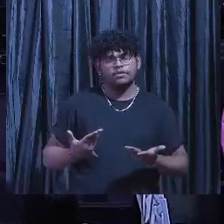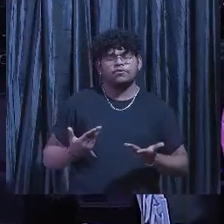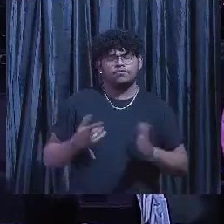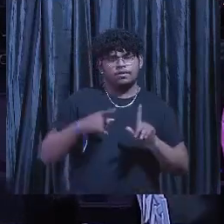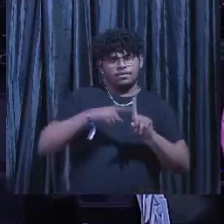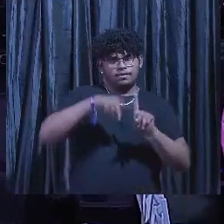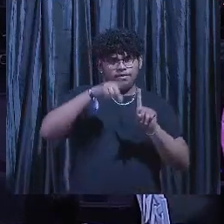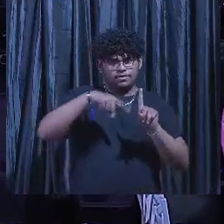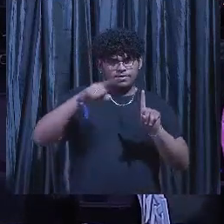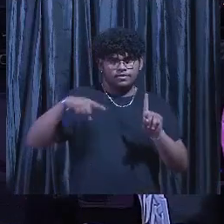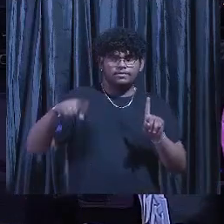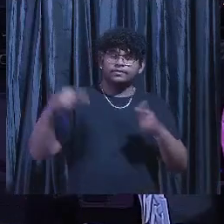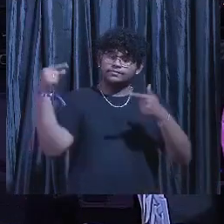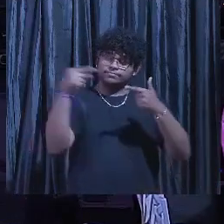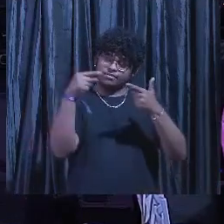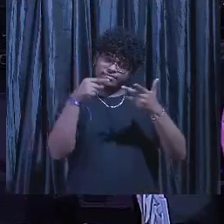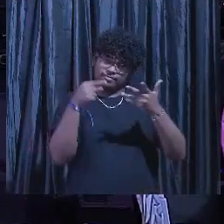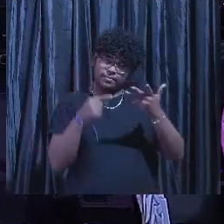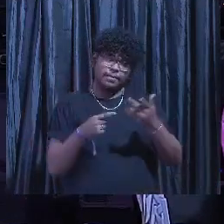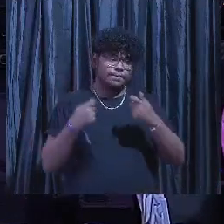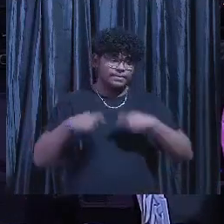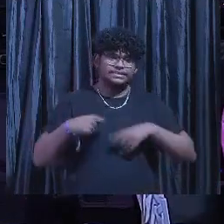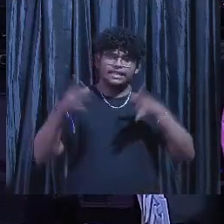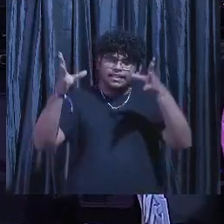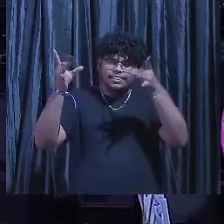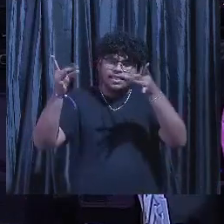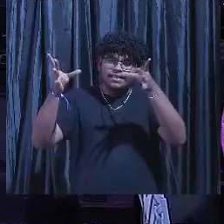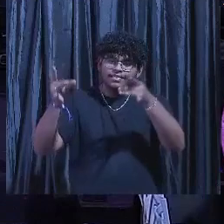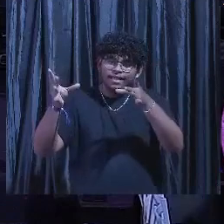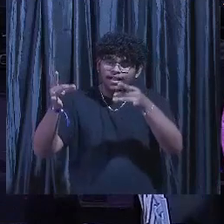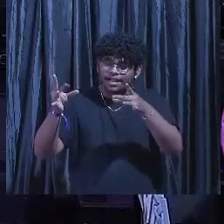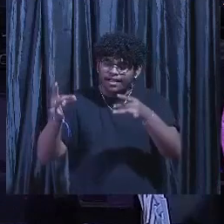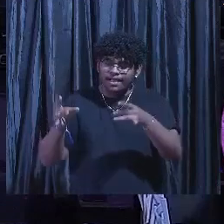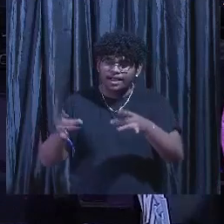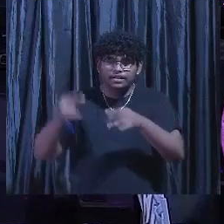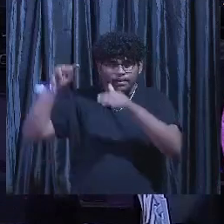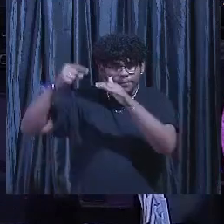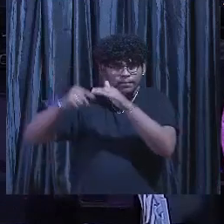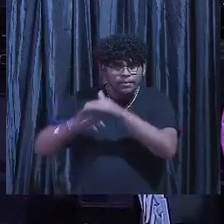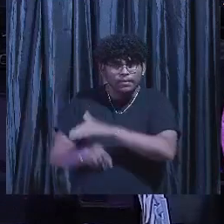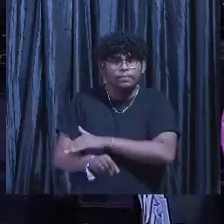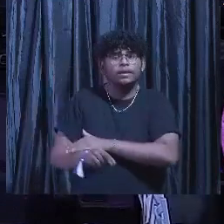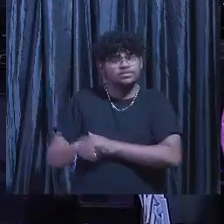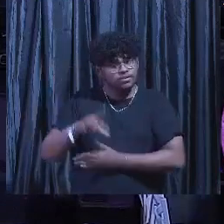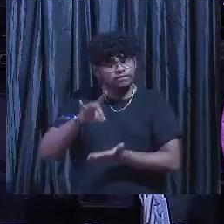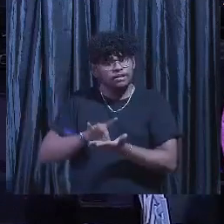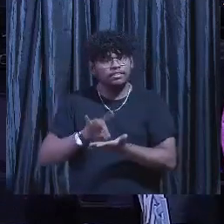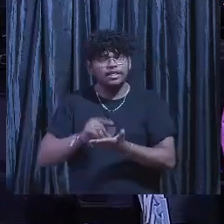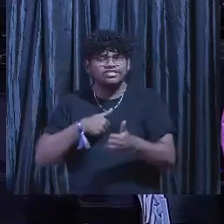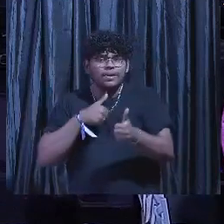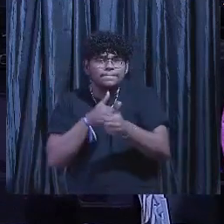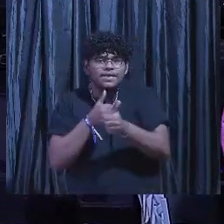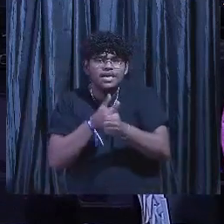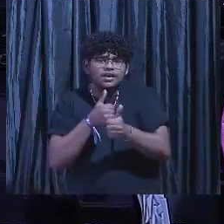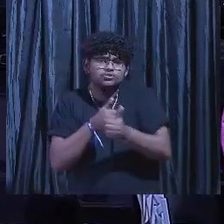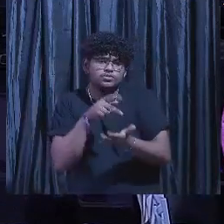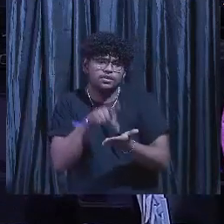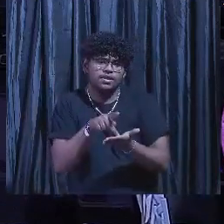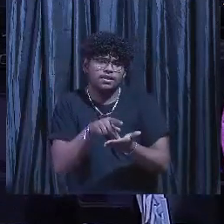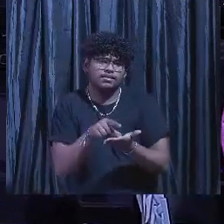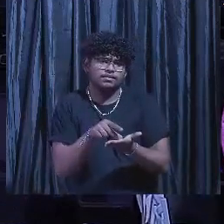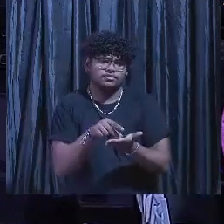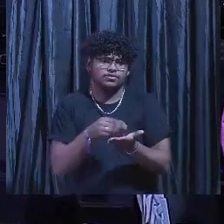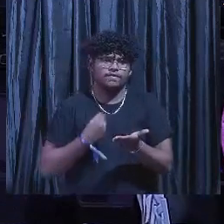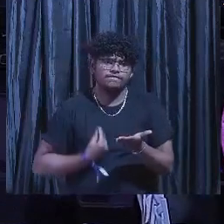dados trazem dados mais granulares, pensado com quem realmente está ali sofrendo daquilo, para complementar,